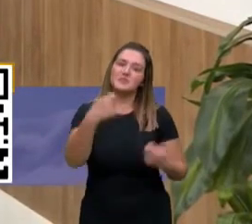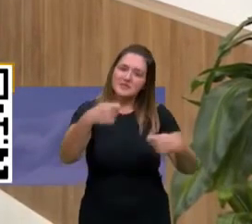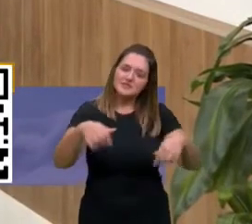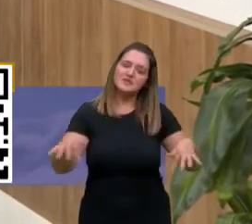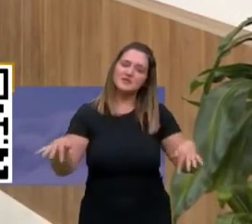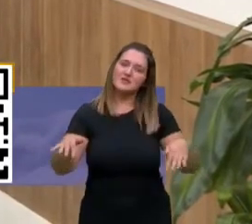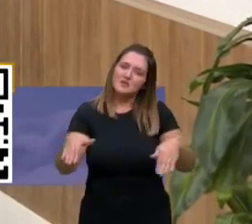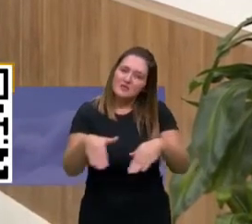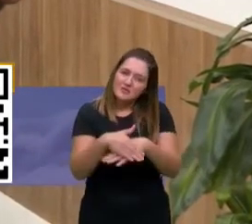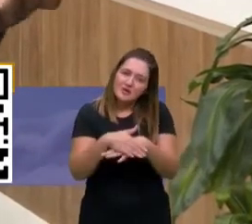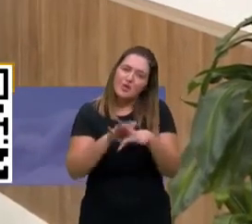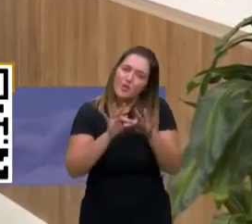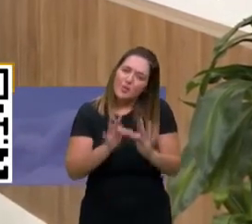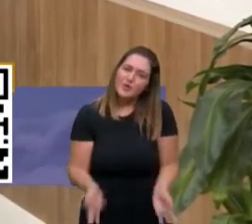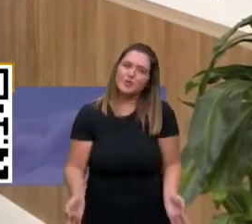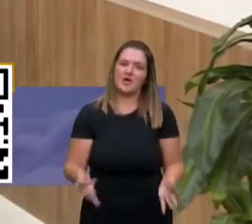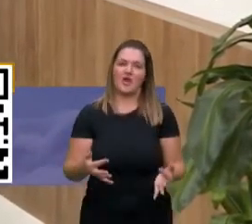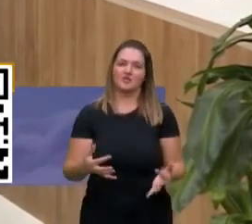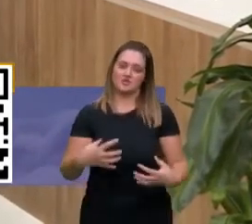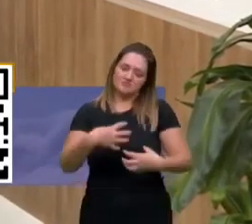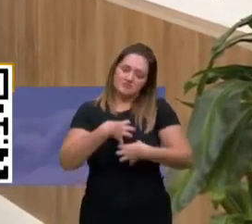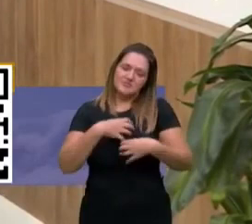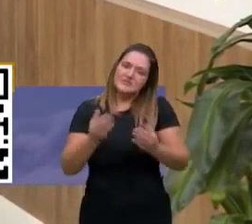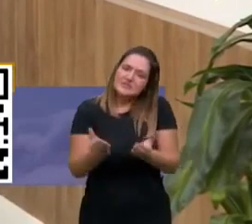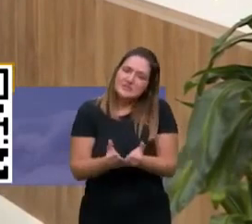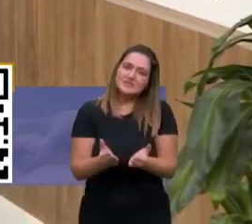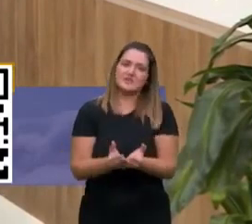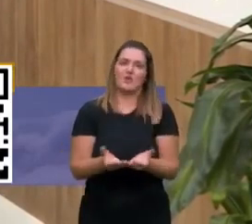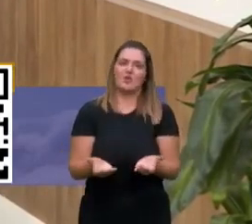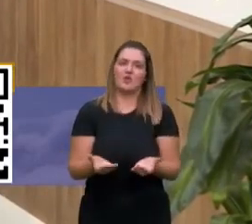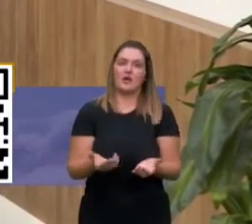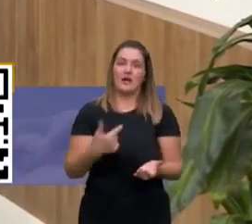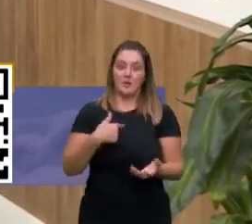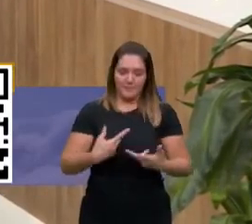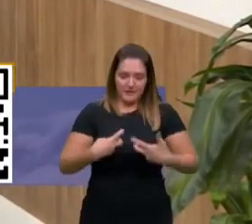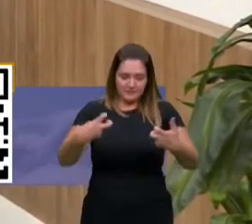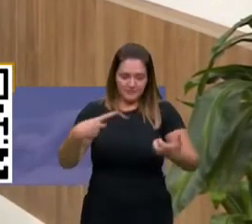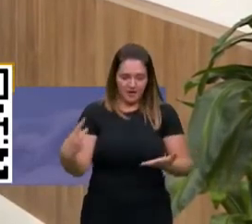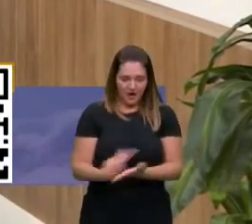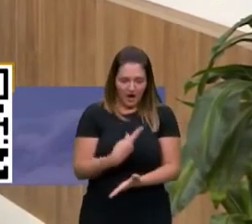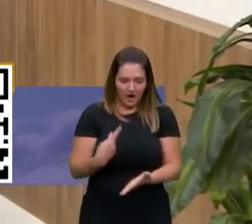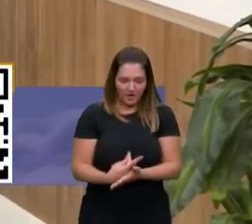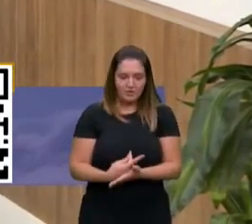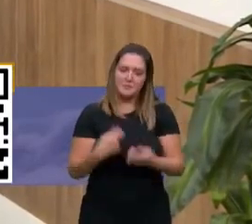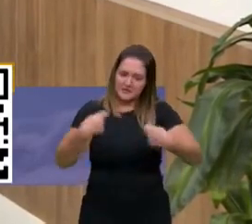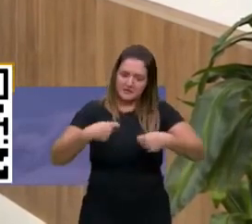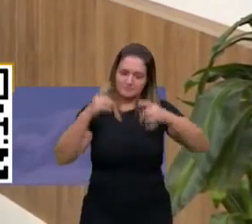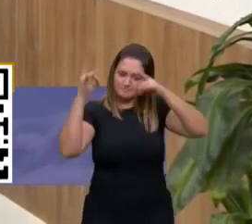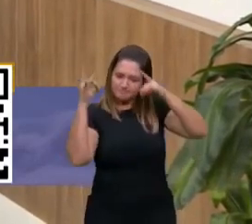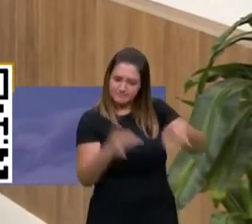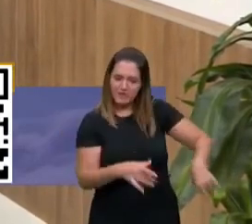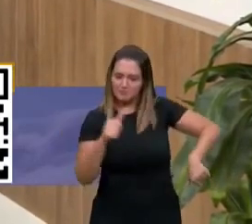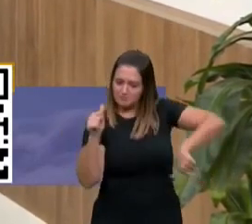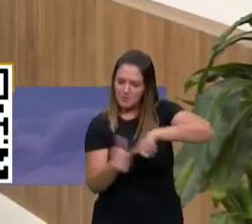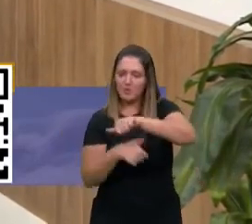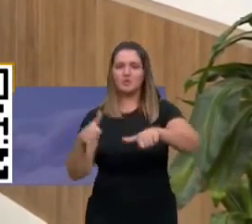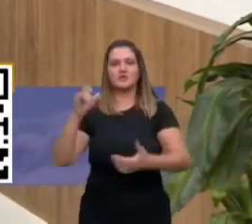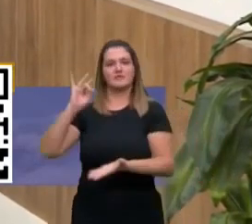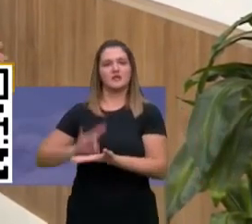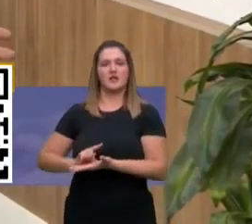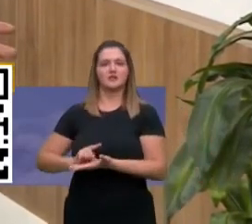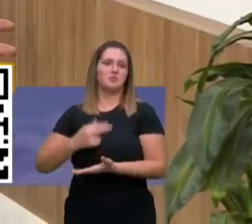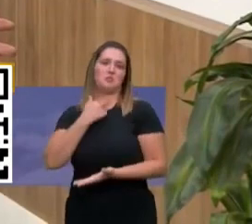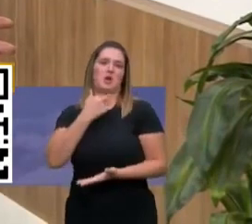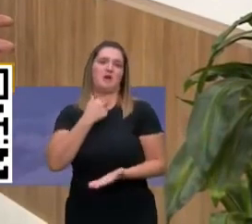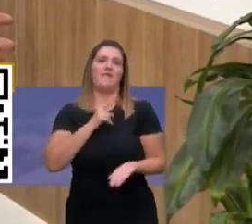está a humildade? Onde está o espírito cristão? Não, se você descobre que está errado, tem que sair do erro, uai. Tem que sair